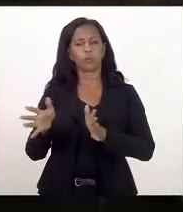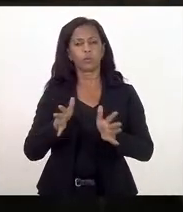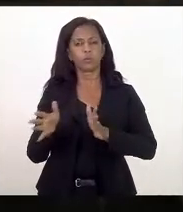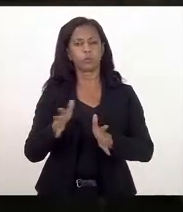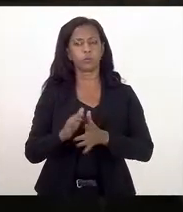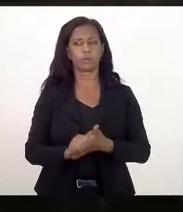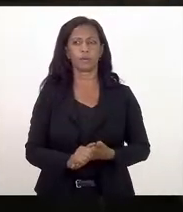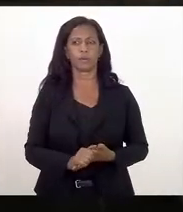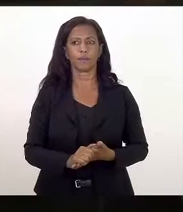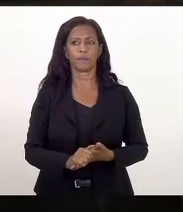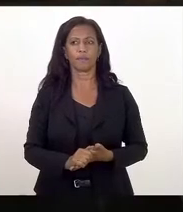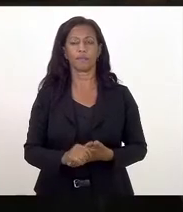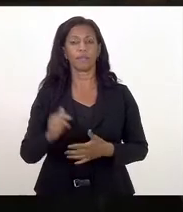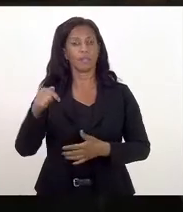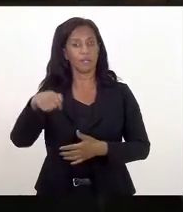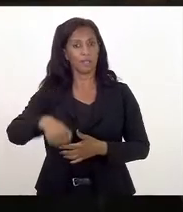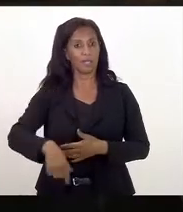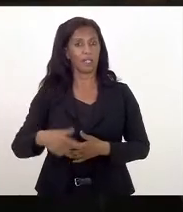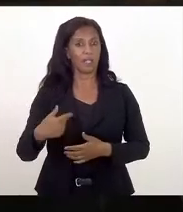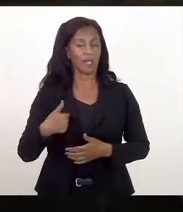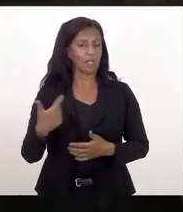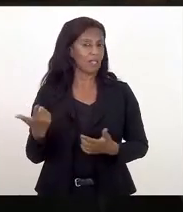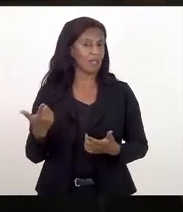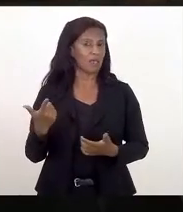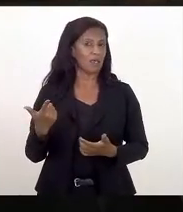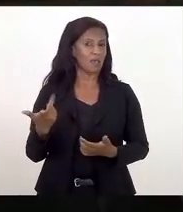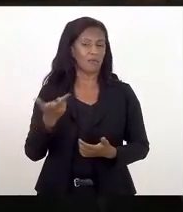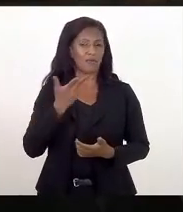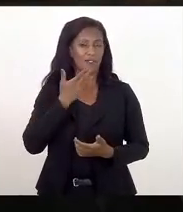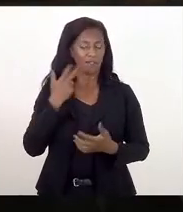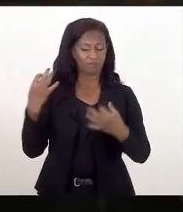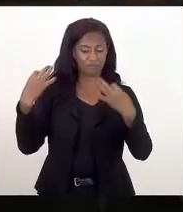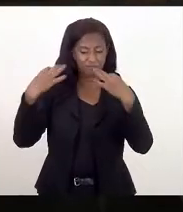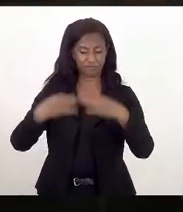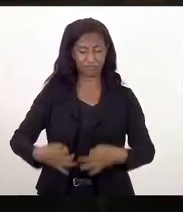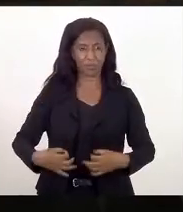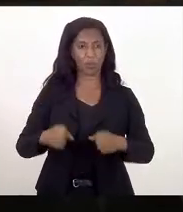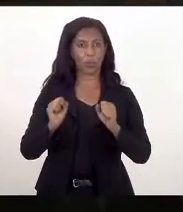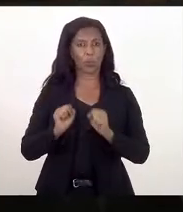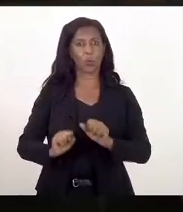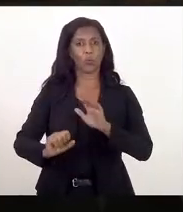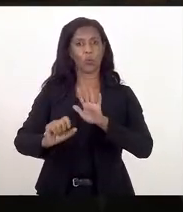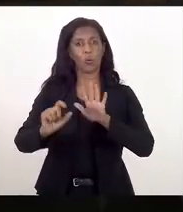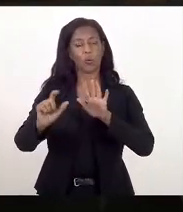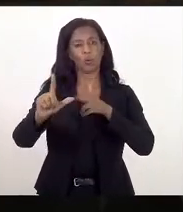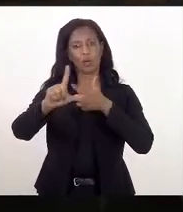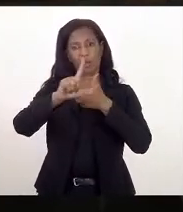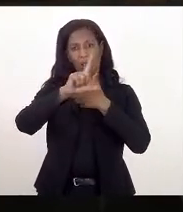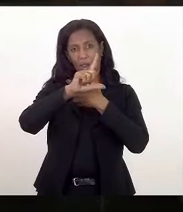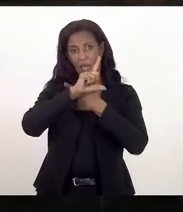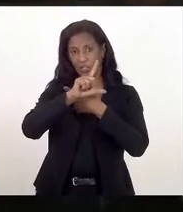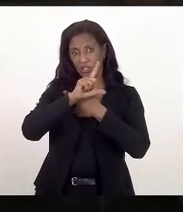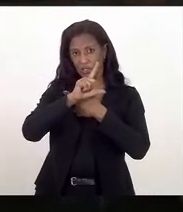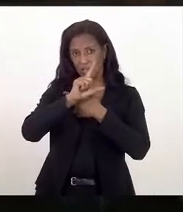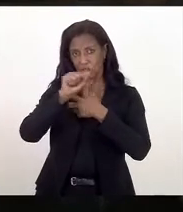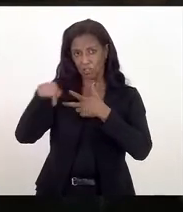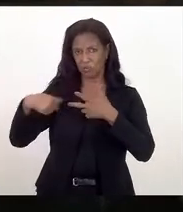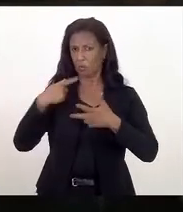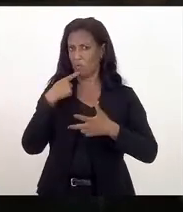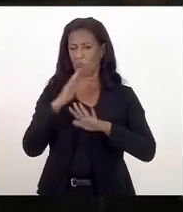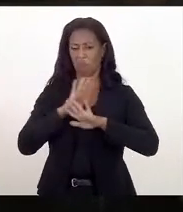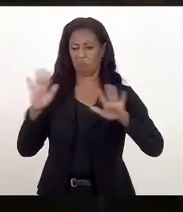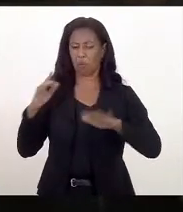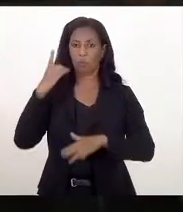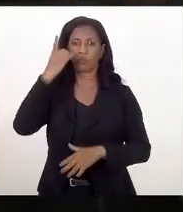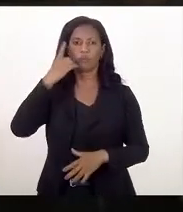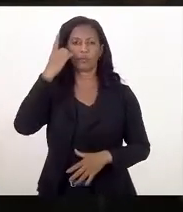fundamental. E aqui eu declaro com absoluta tranquilidade que o Poder Legislativo consegue, e não falo como uma deputada,